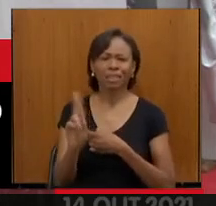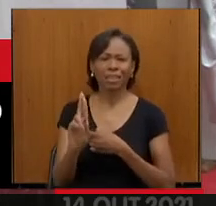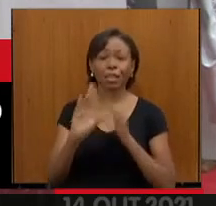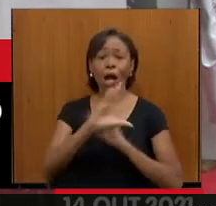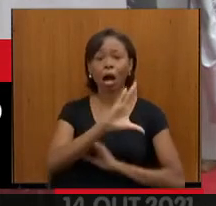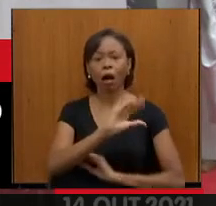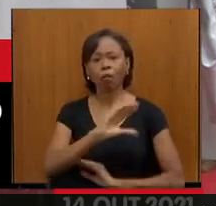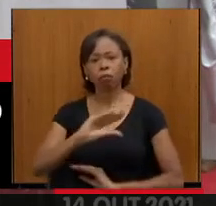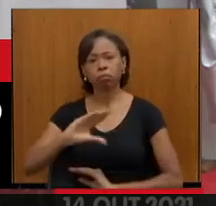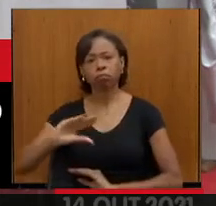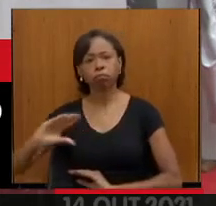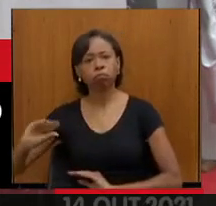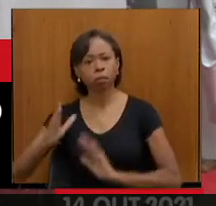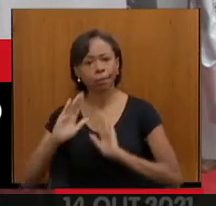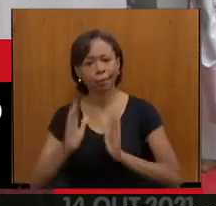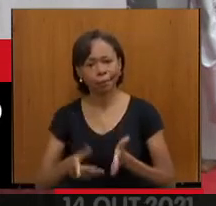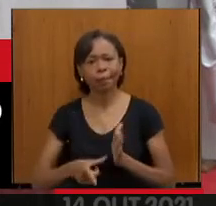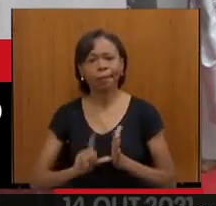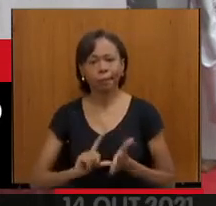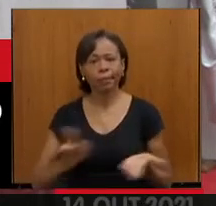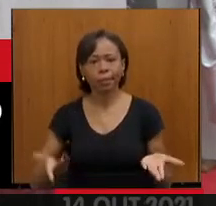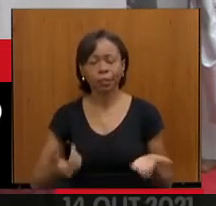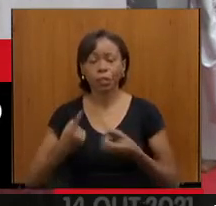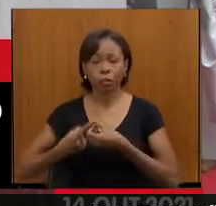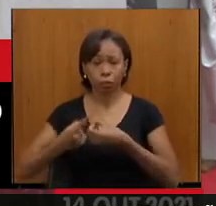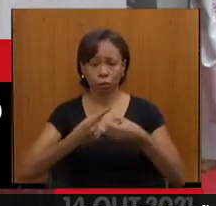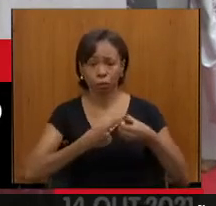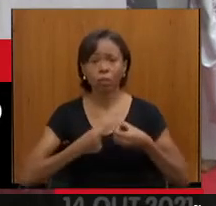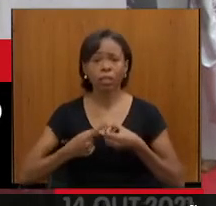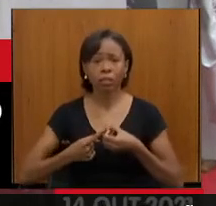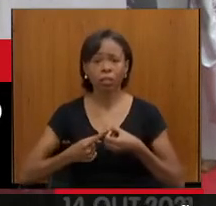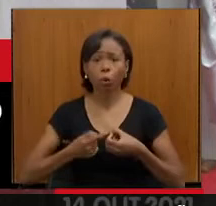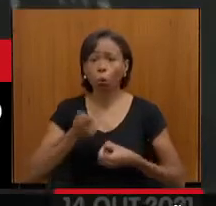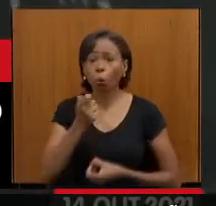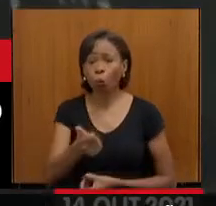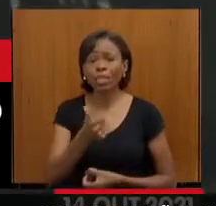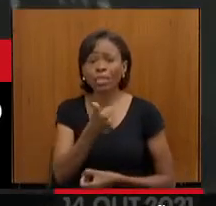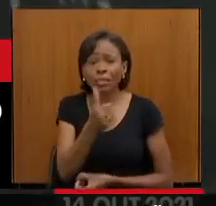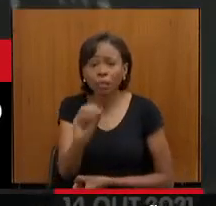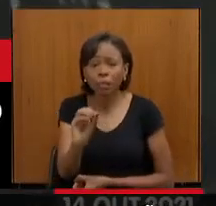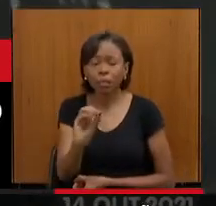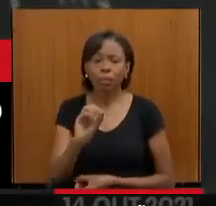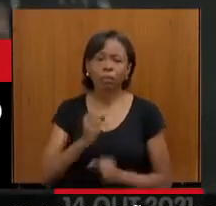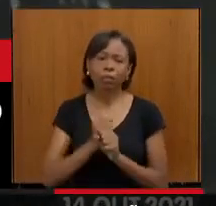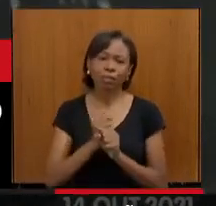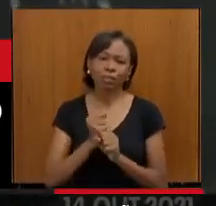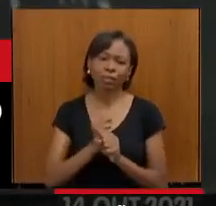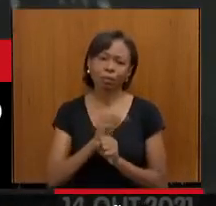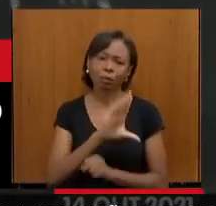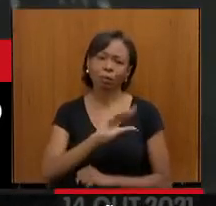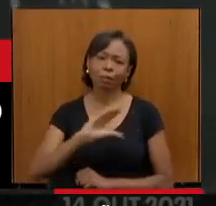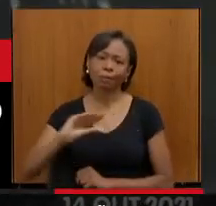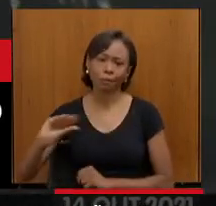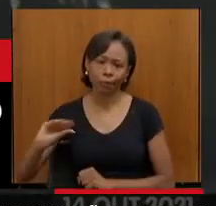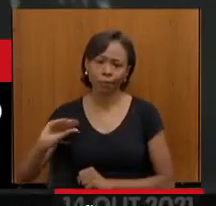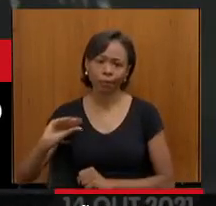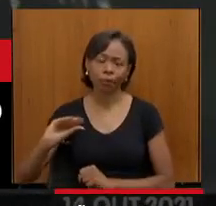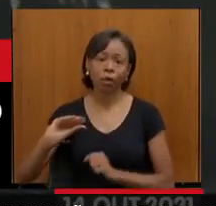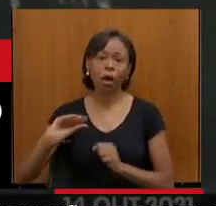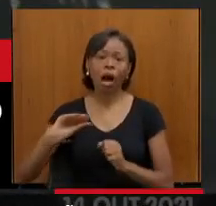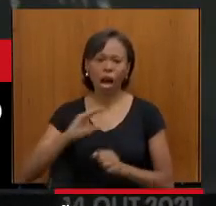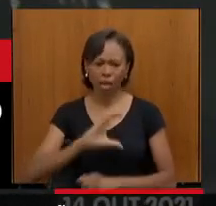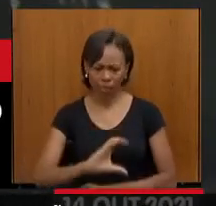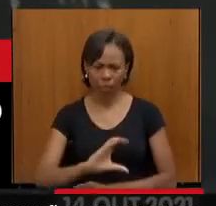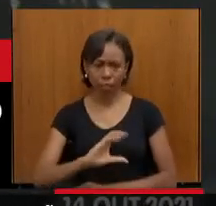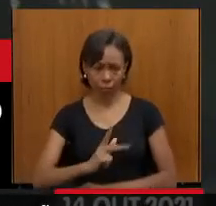atrasados com os municípios do Estado há quase uma década. E poucos dias depois da conclusão da